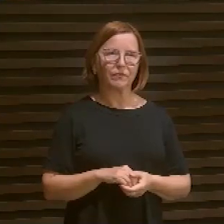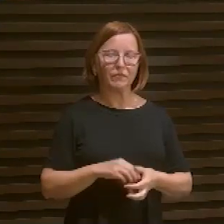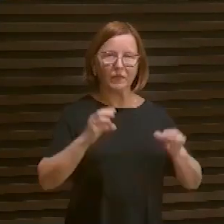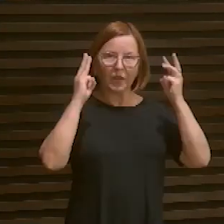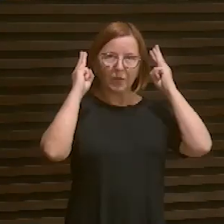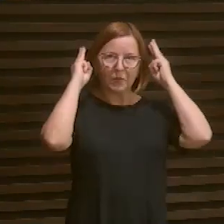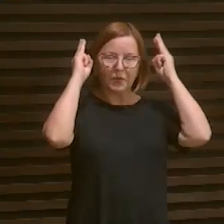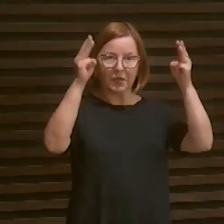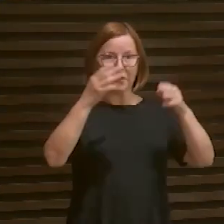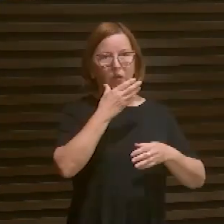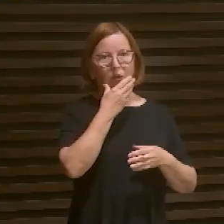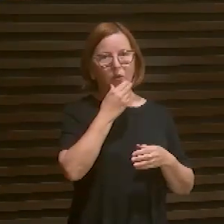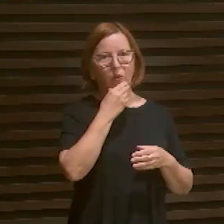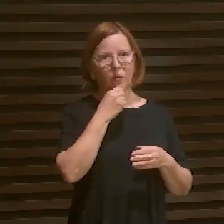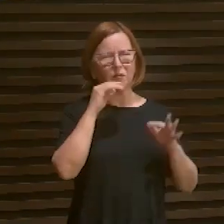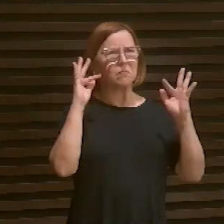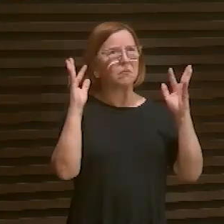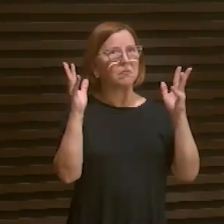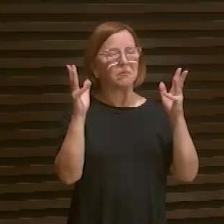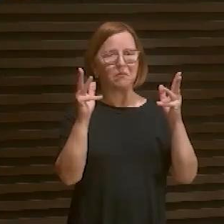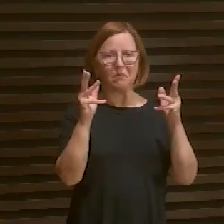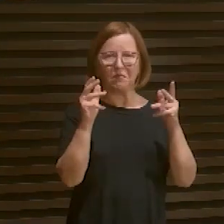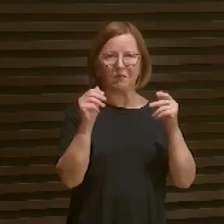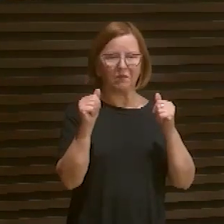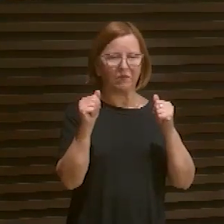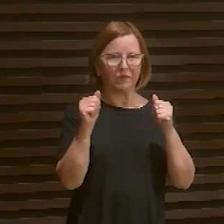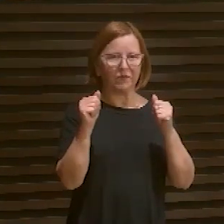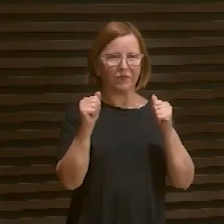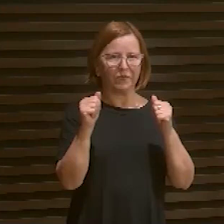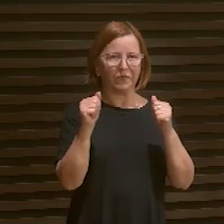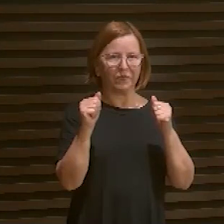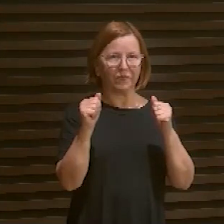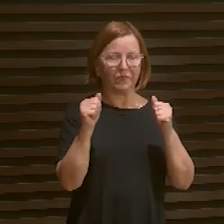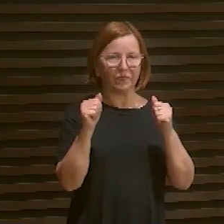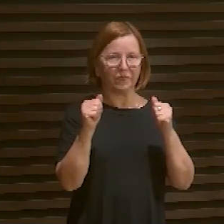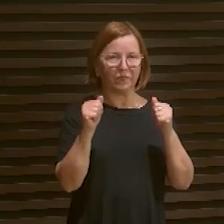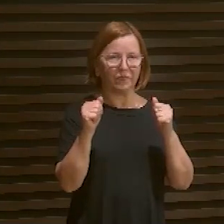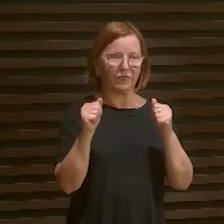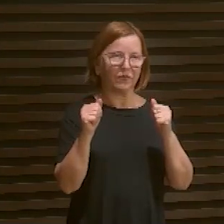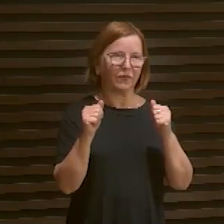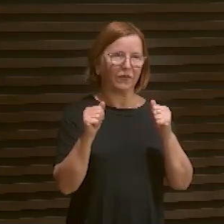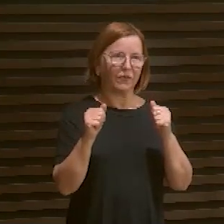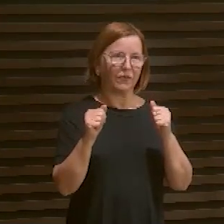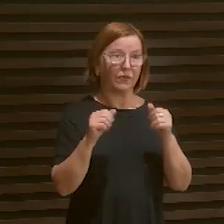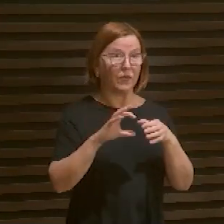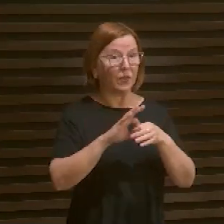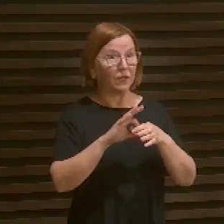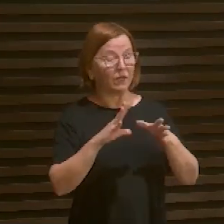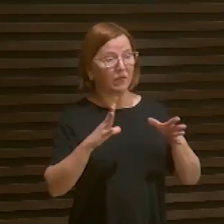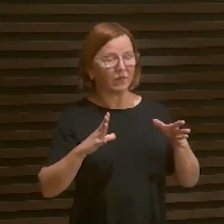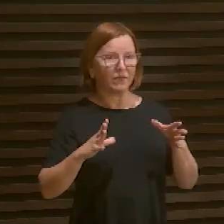Moisés foi um homem maravilhoso. Ele nos deixou um